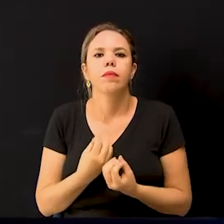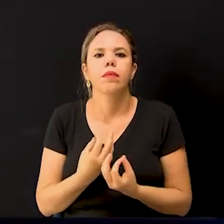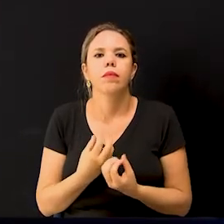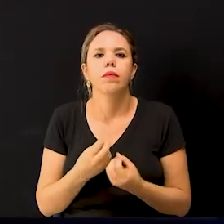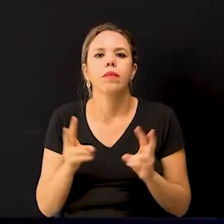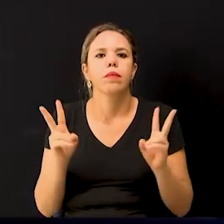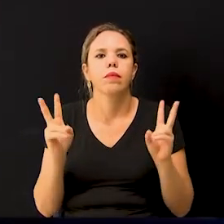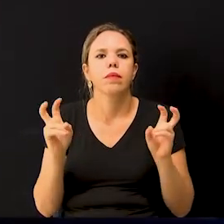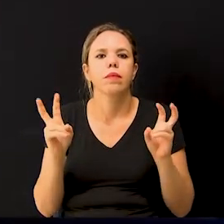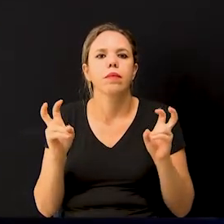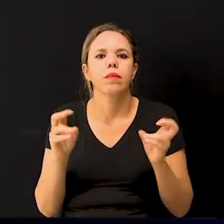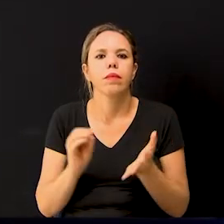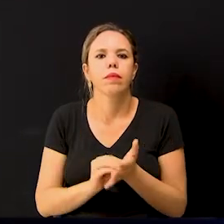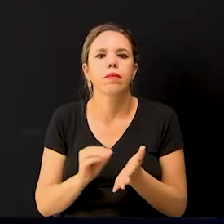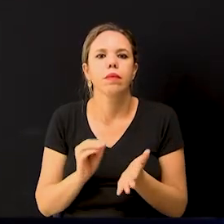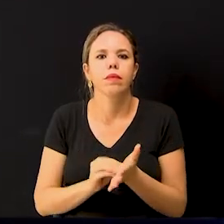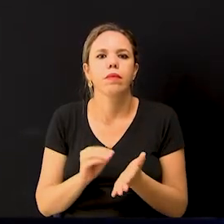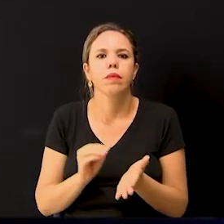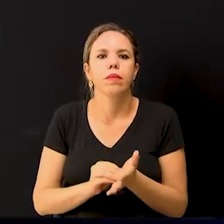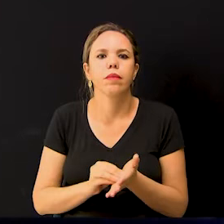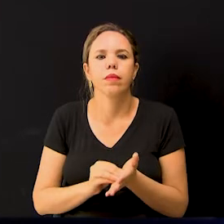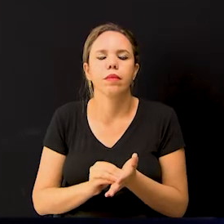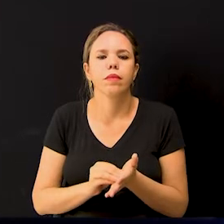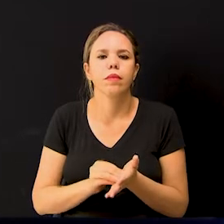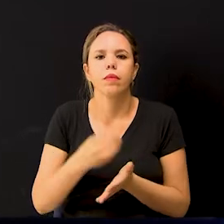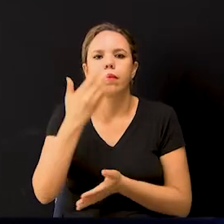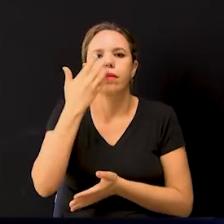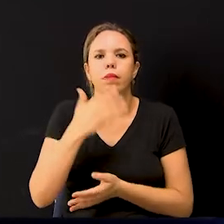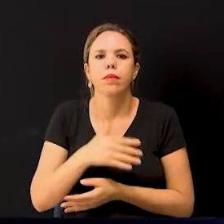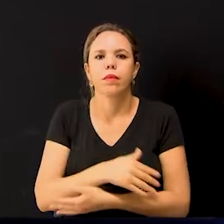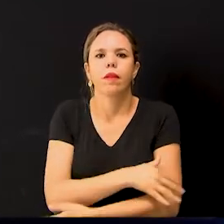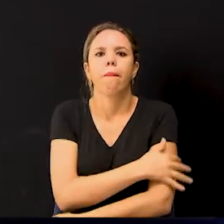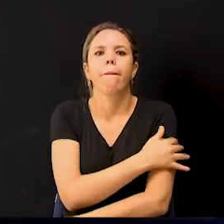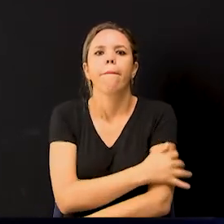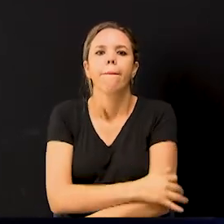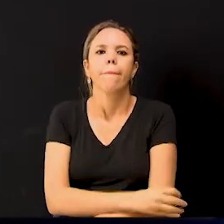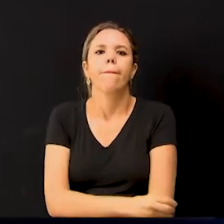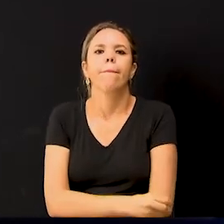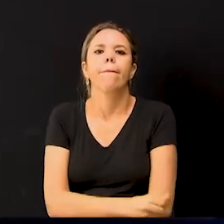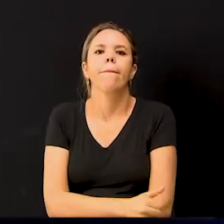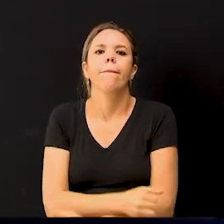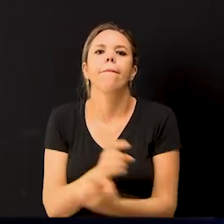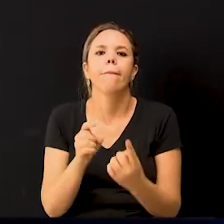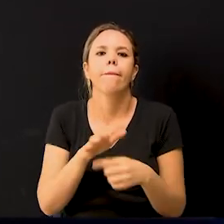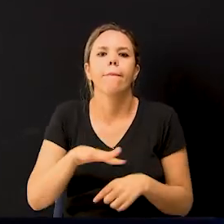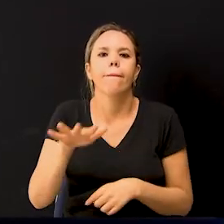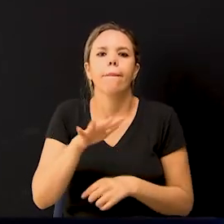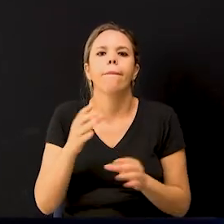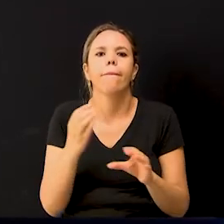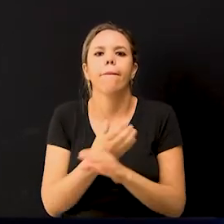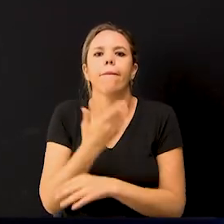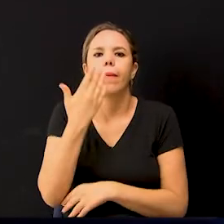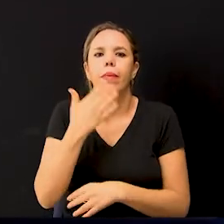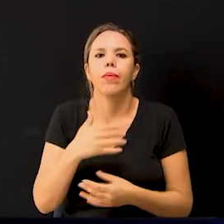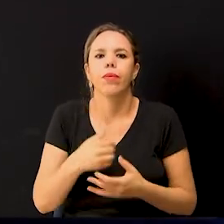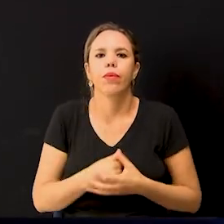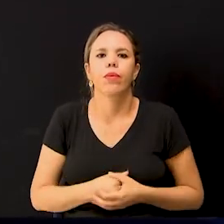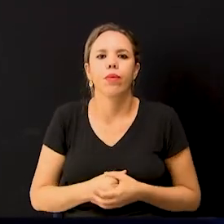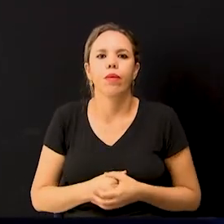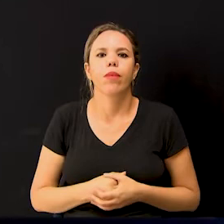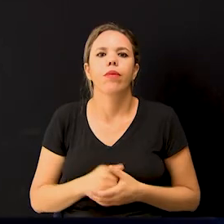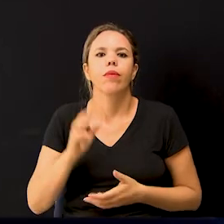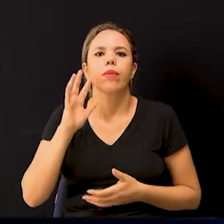informação sobre a falta ainda que as nossas crianças, né, de uma cobertura mais completa das nossas